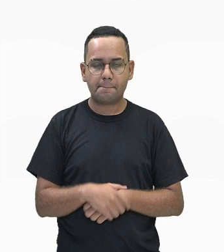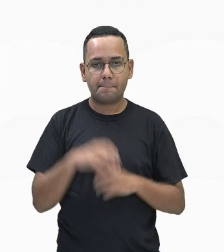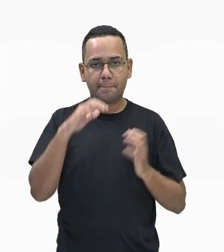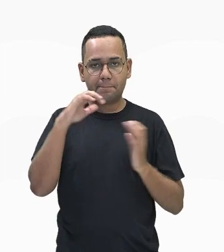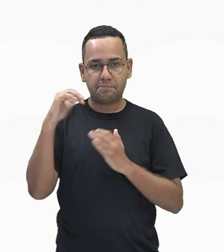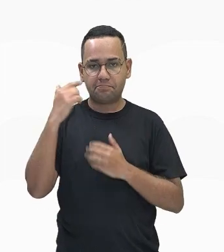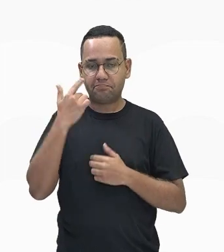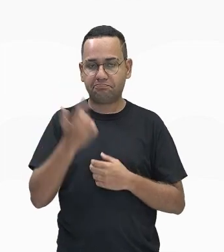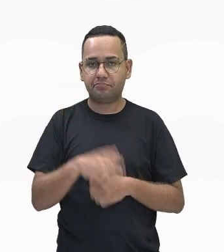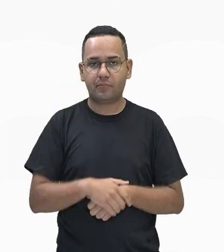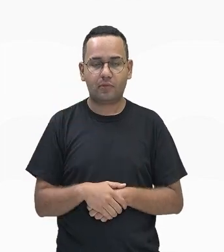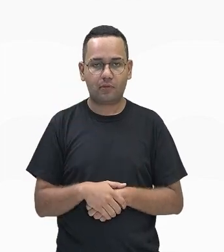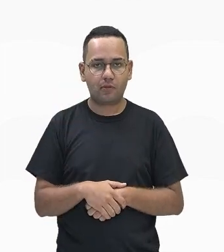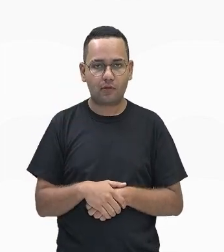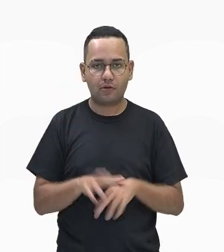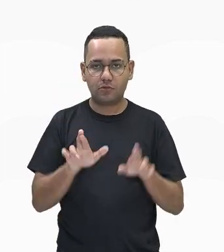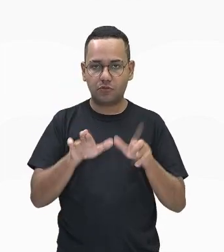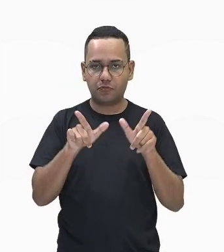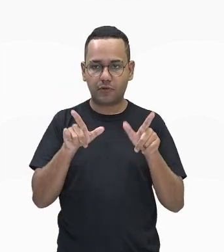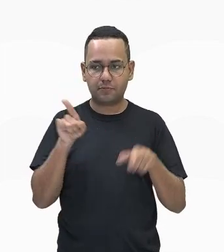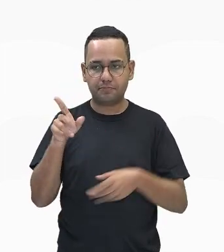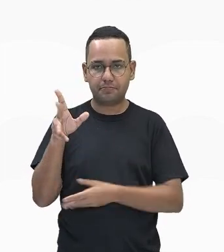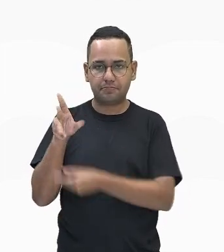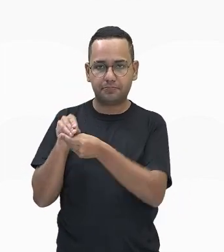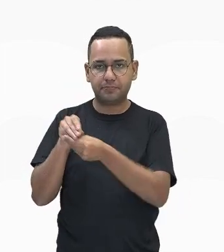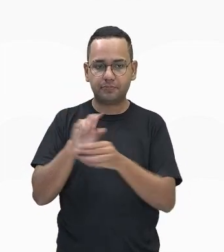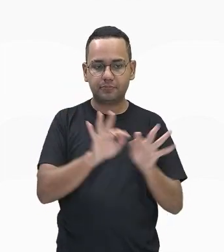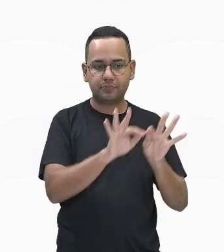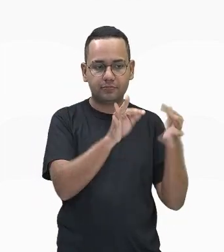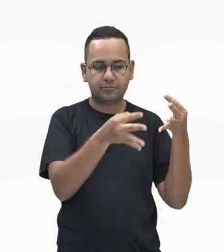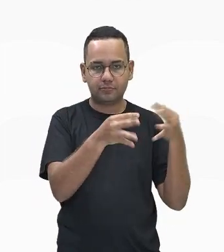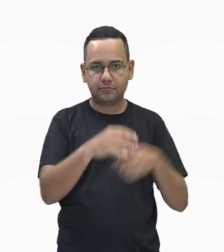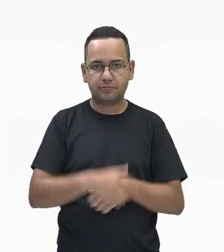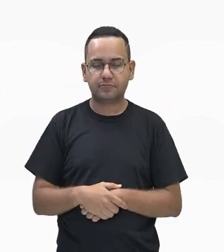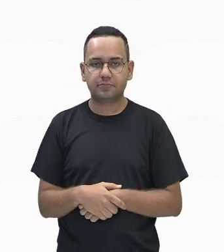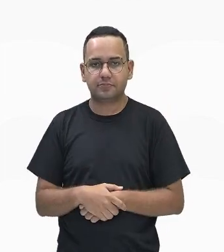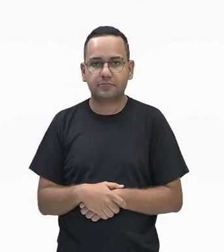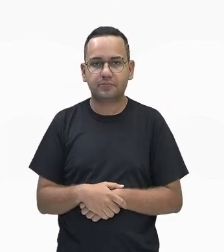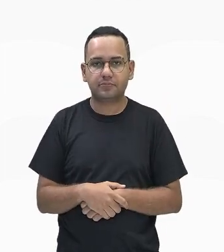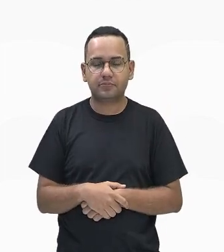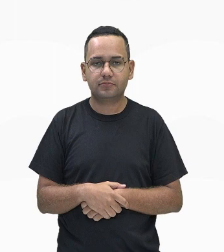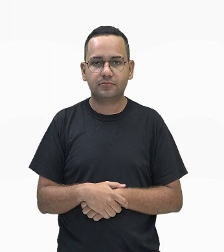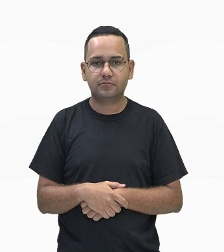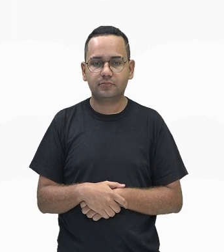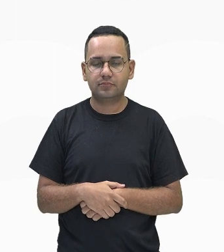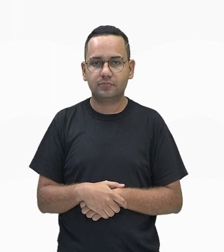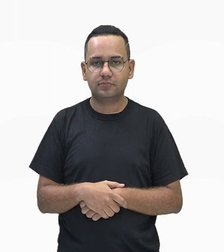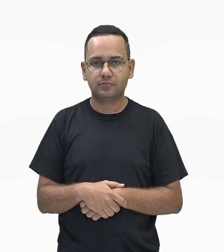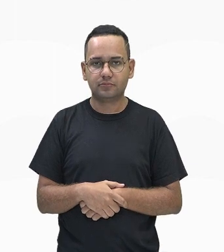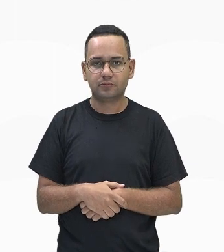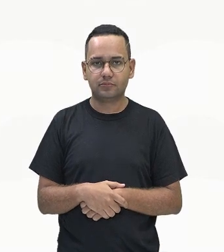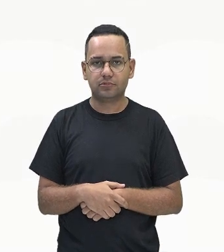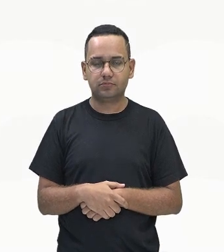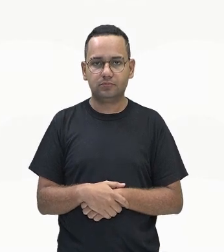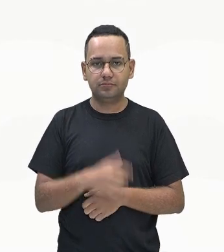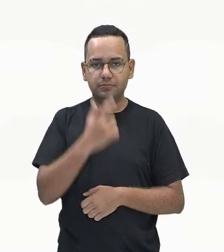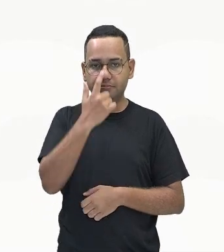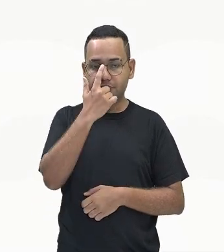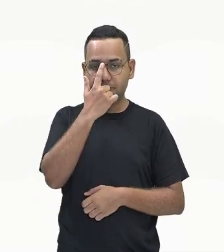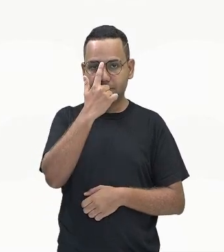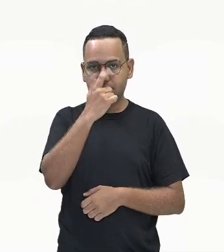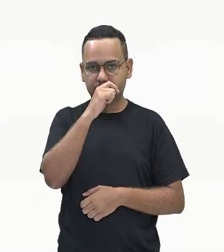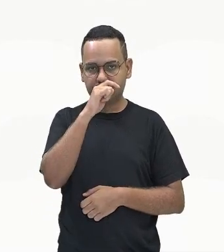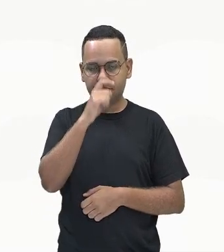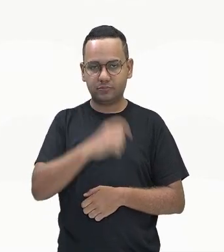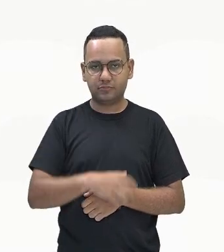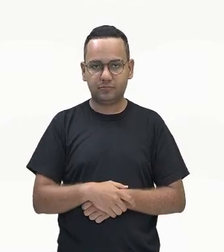Olha aí, a diferença entre os juros compostos, né, e os juros simples. Então, para isso, vamos utilizar aqui